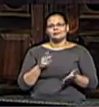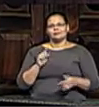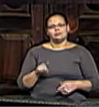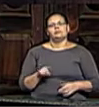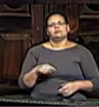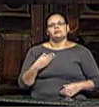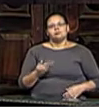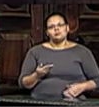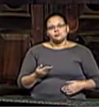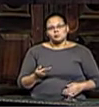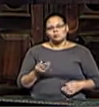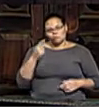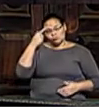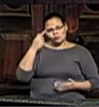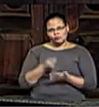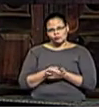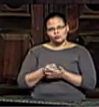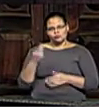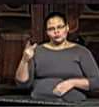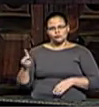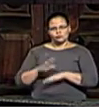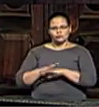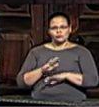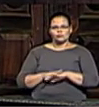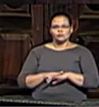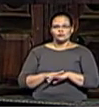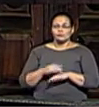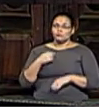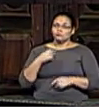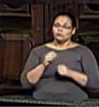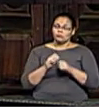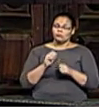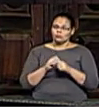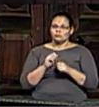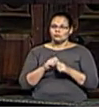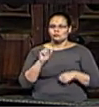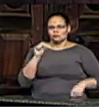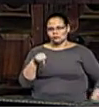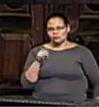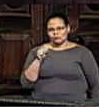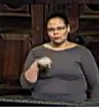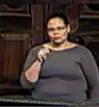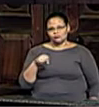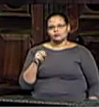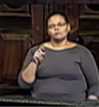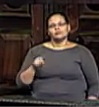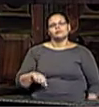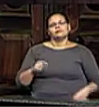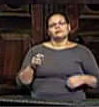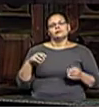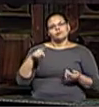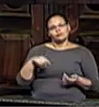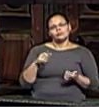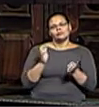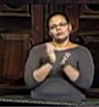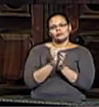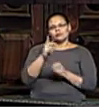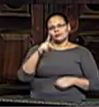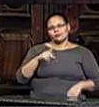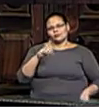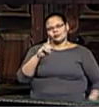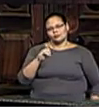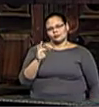exatamente sobre as suas decisões. E eu quero dizer que fez sim, a bancada do PDT também o fez, eu